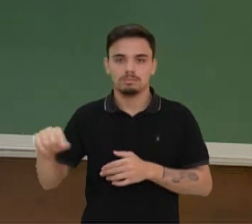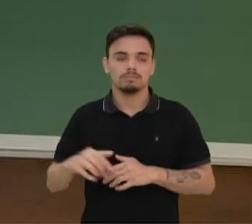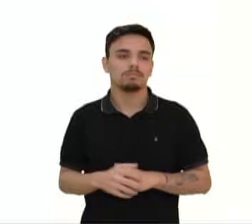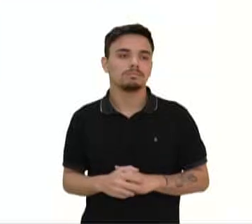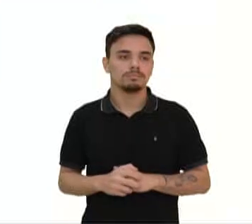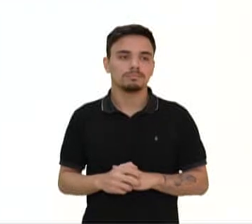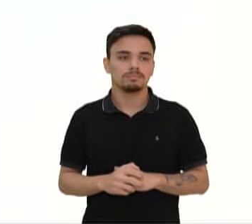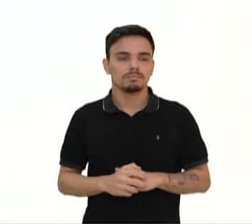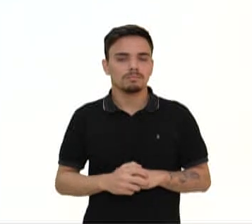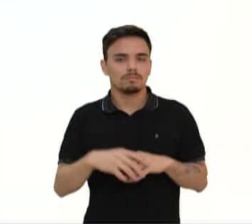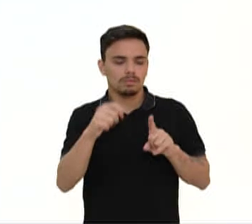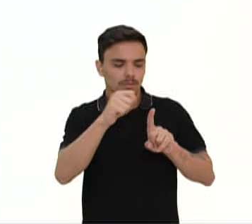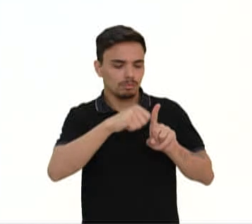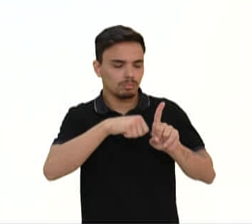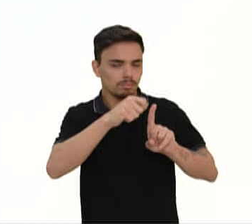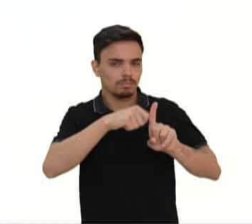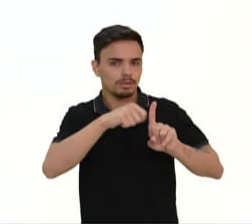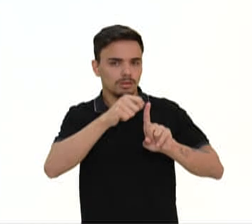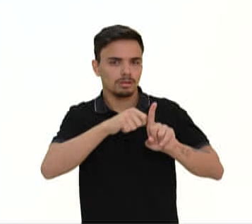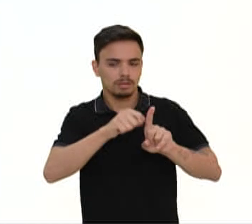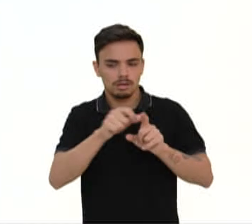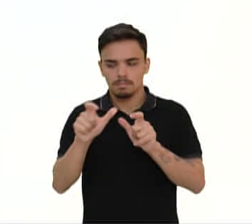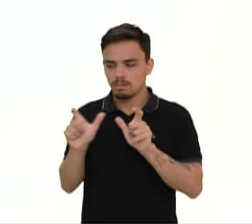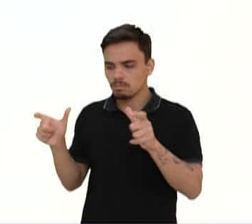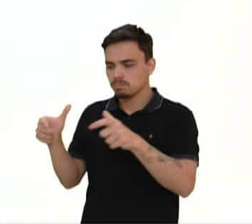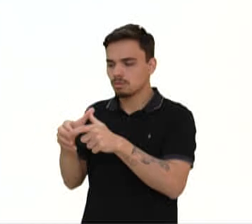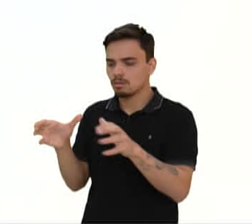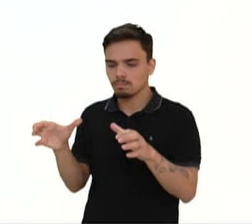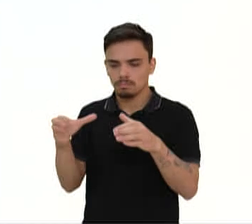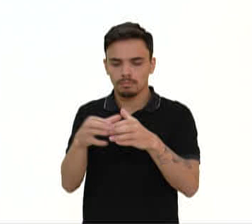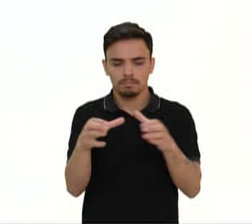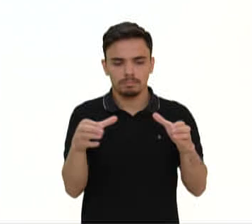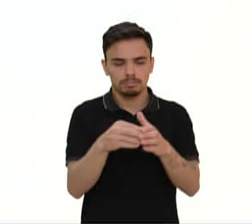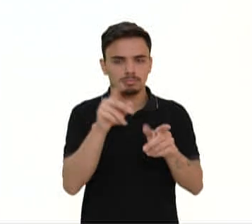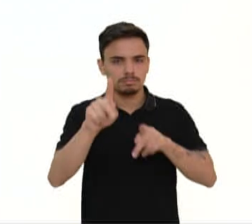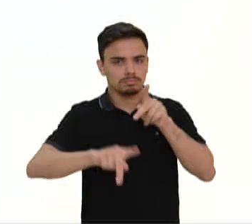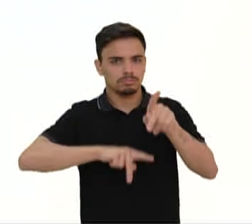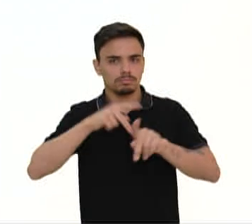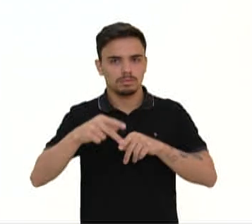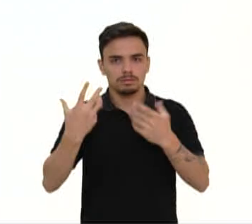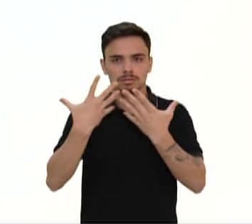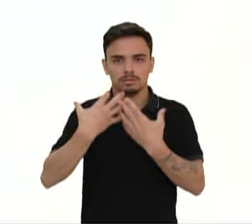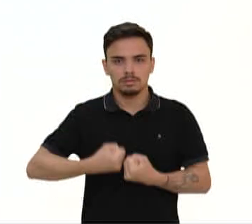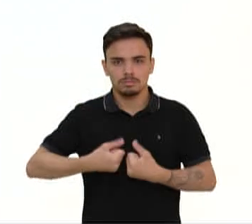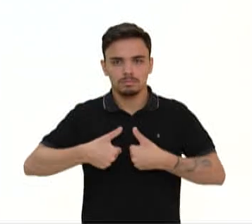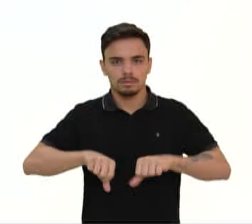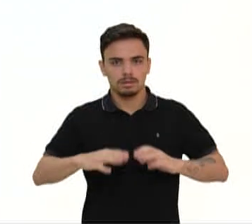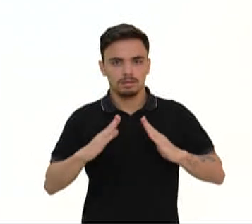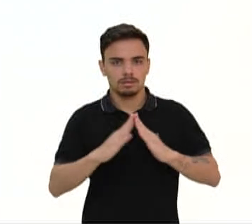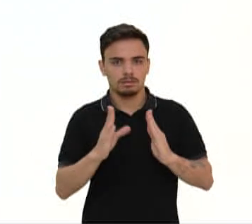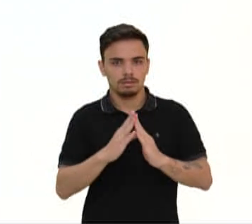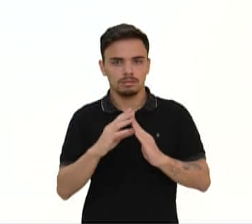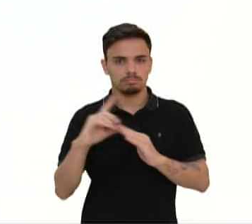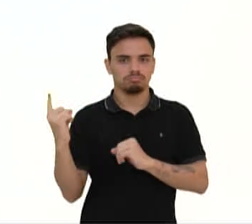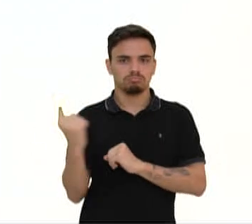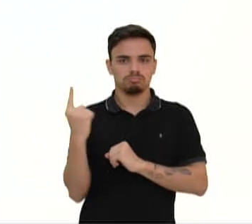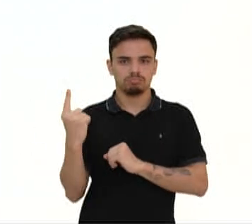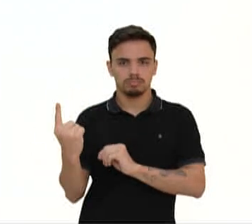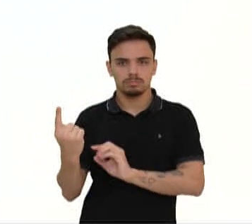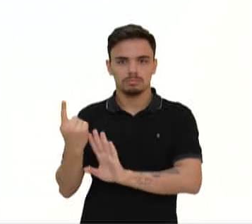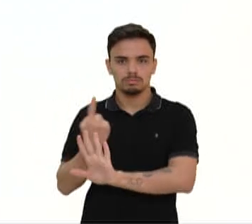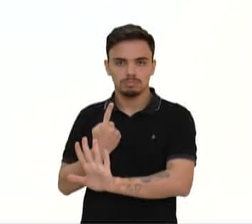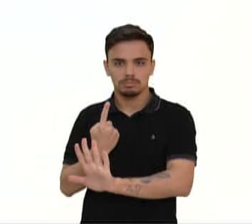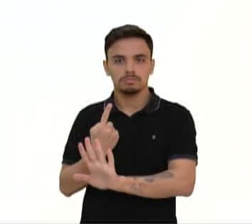Os meses em que parte da população adotou medidas de isolamento para conter o crescimento do contágio